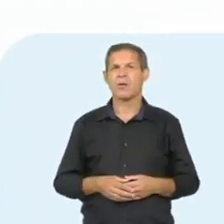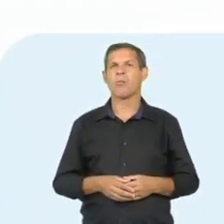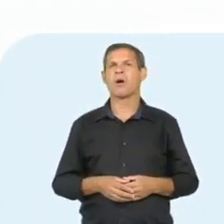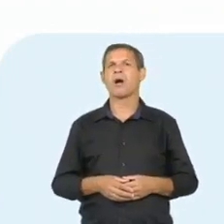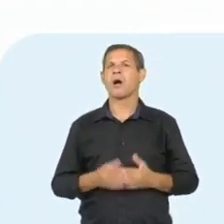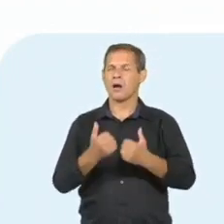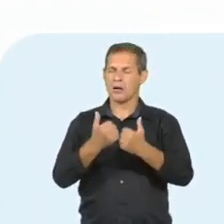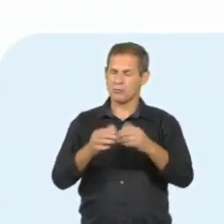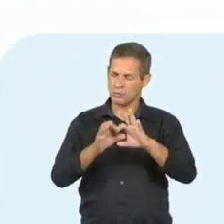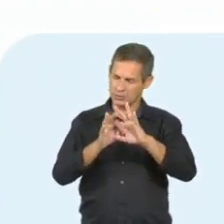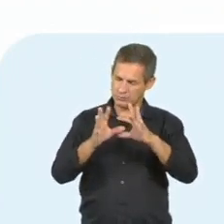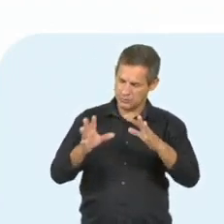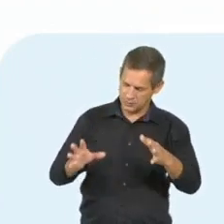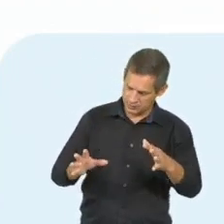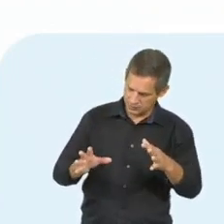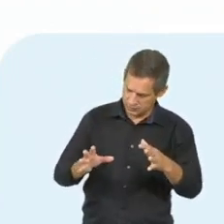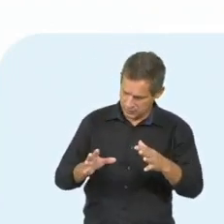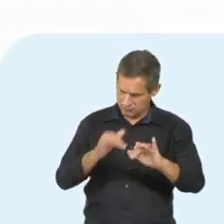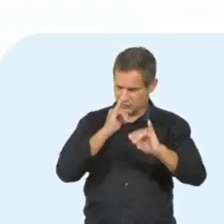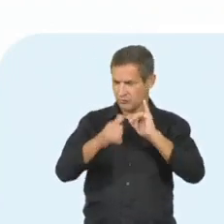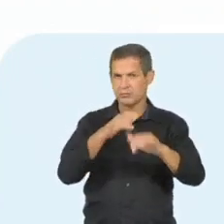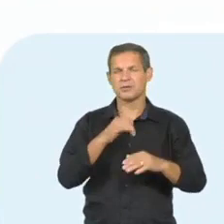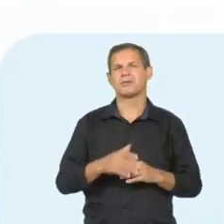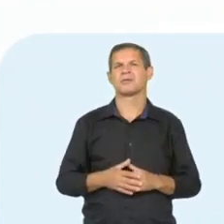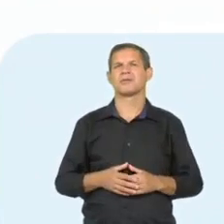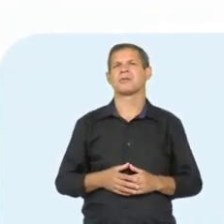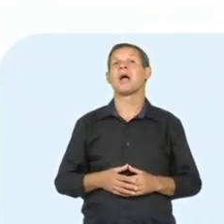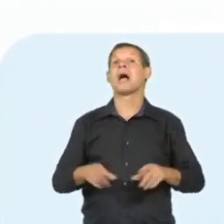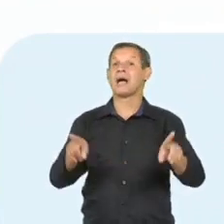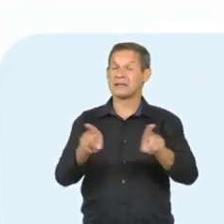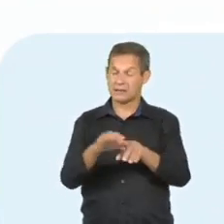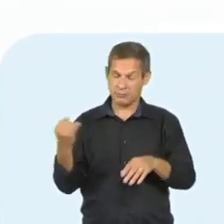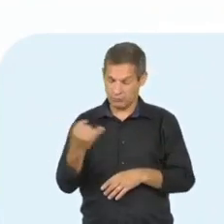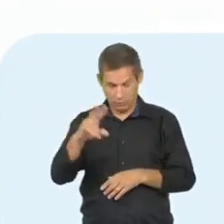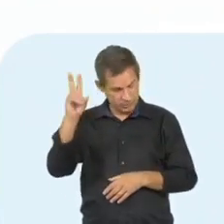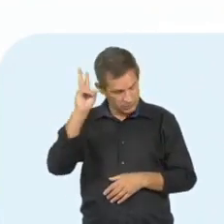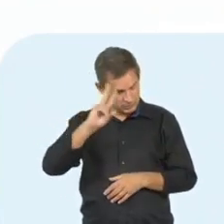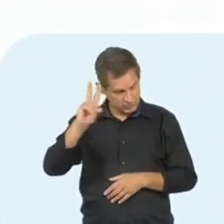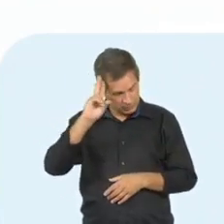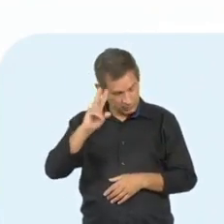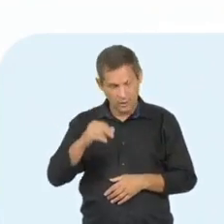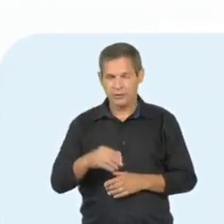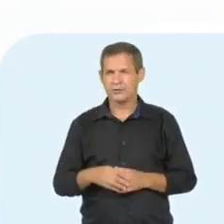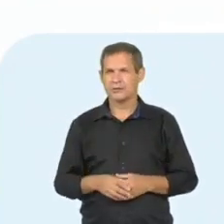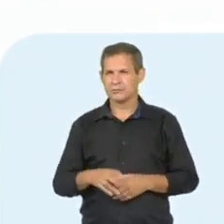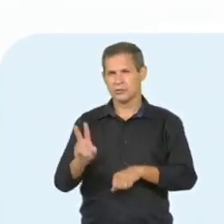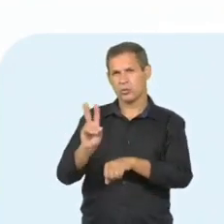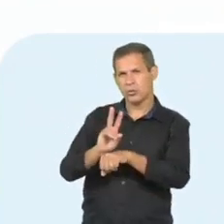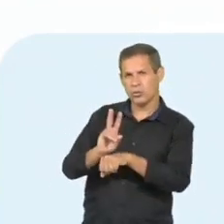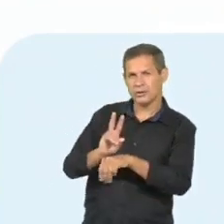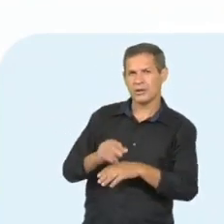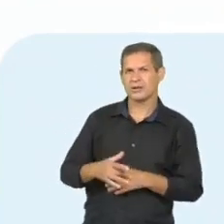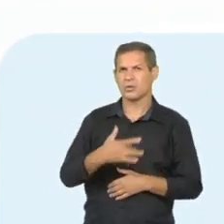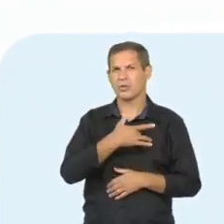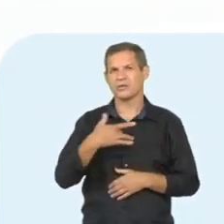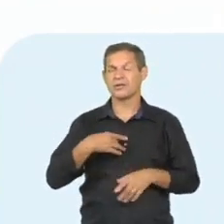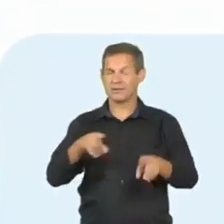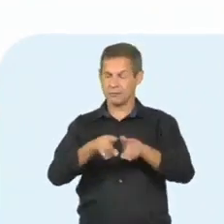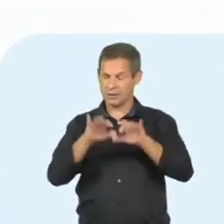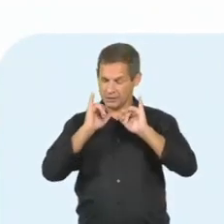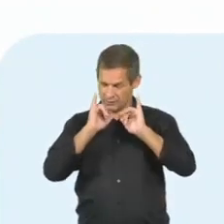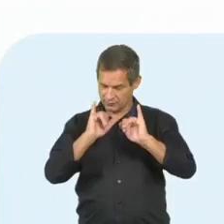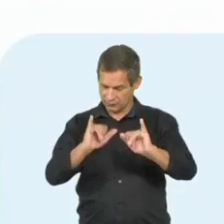retroalimentação e divulgação de informações. Um outro ponto muito importante dentro da vigilância é a